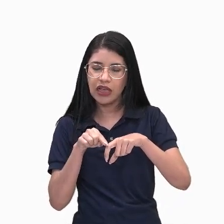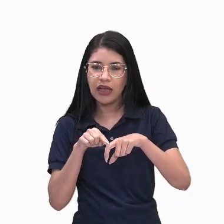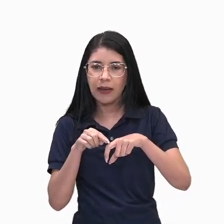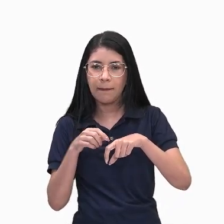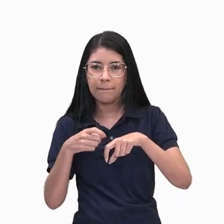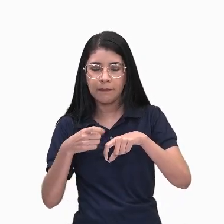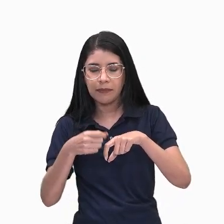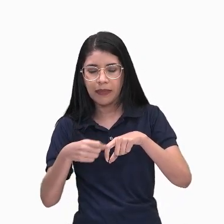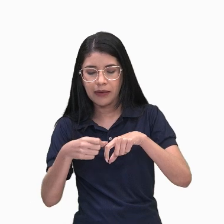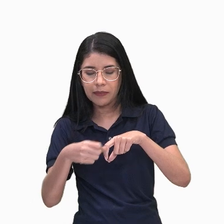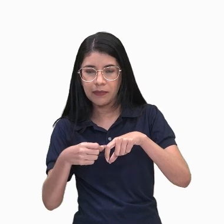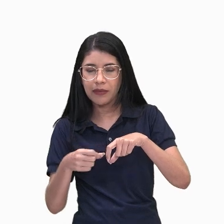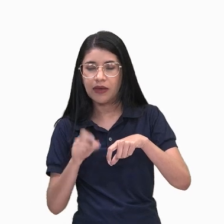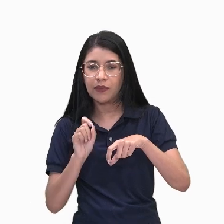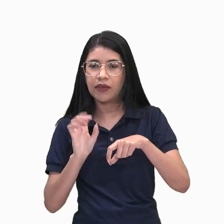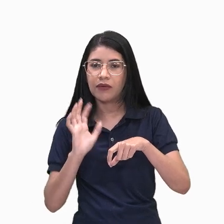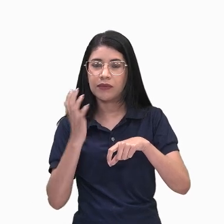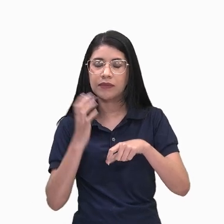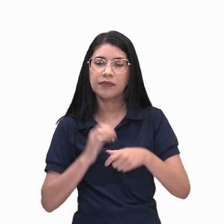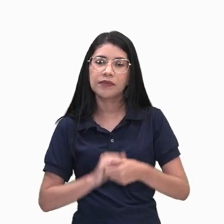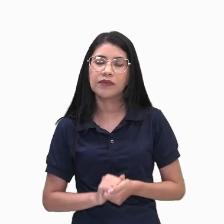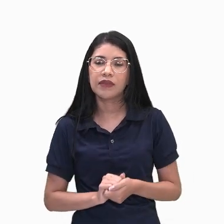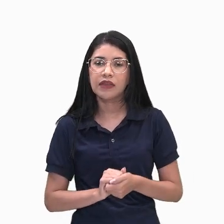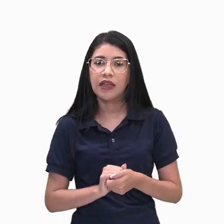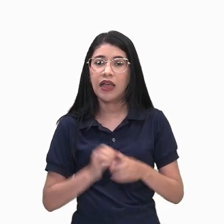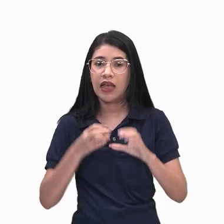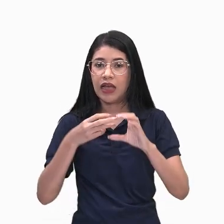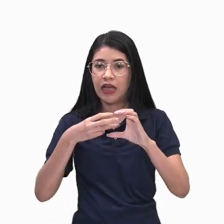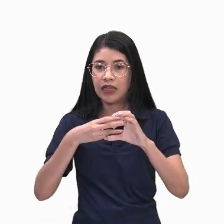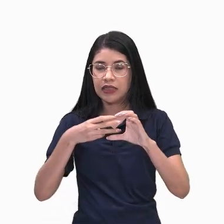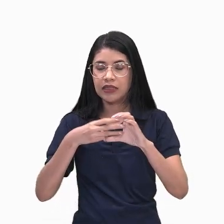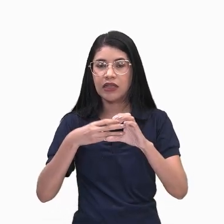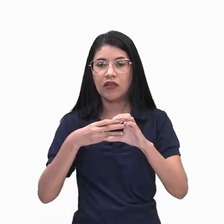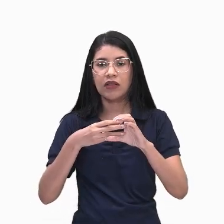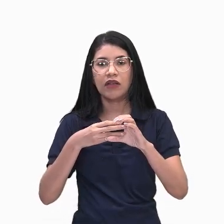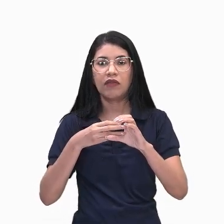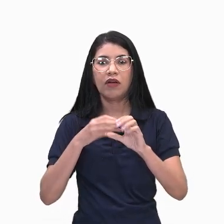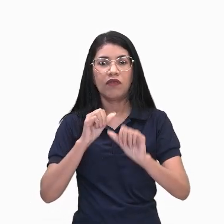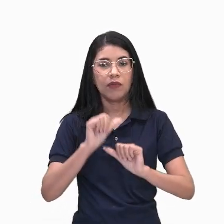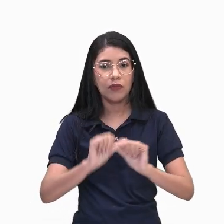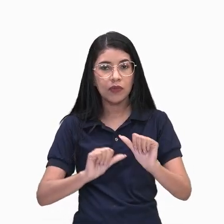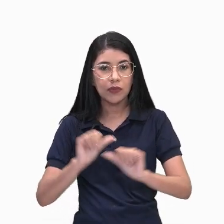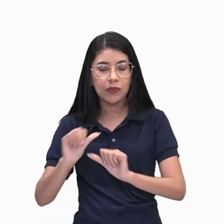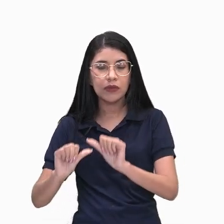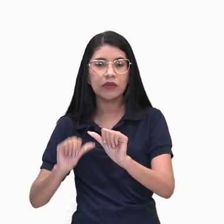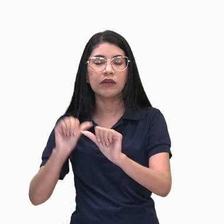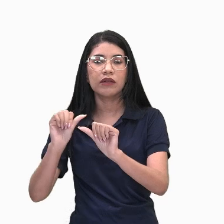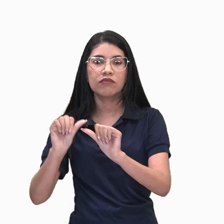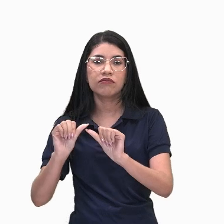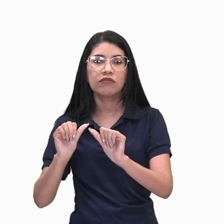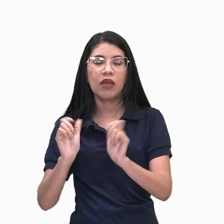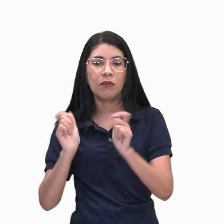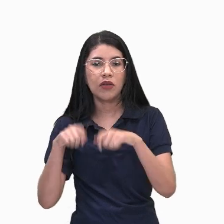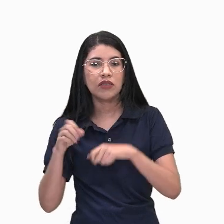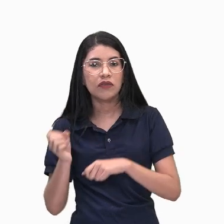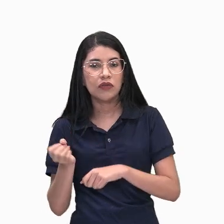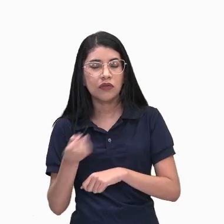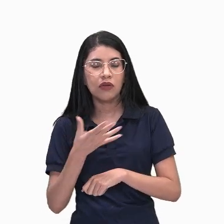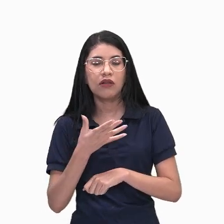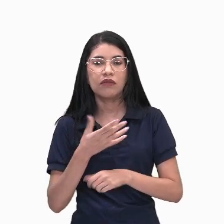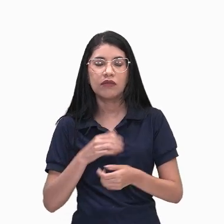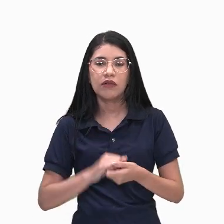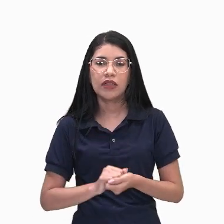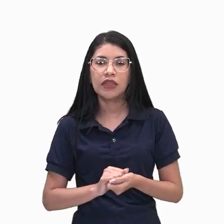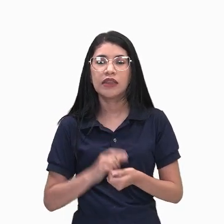ali o joelho. O que vai acontecer, né? Essas células elas vão estar se regenerando, elas vão estar se renovando através de